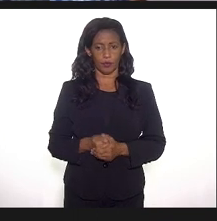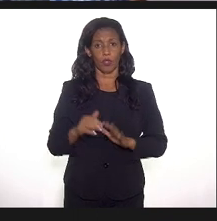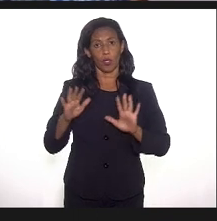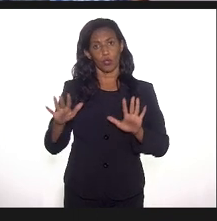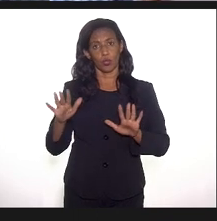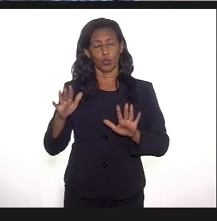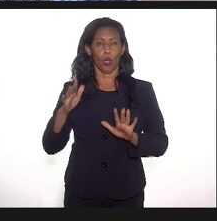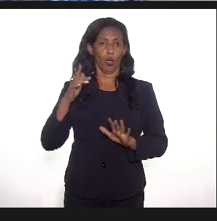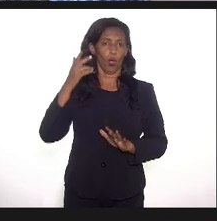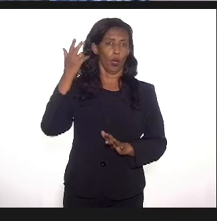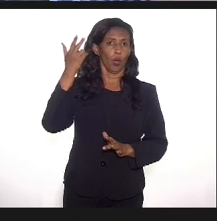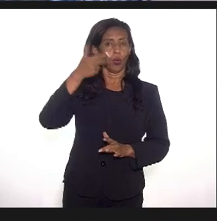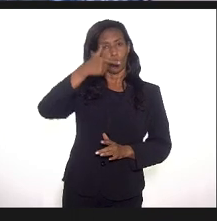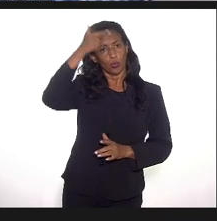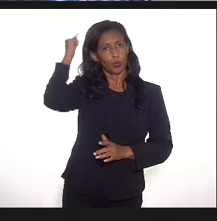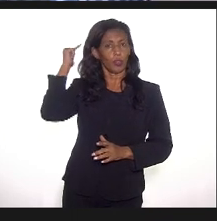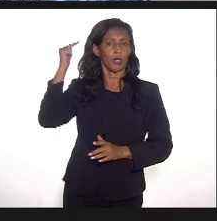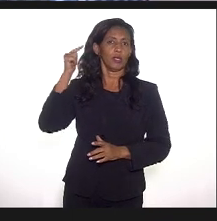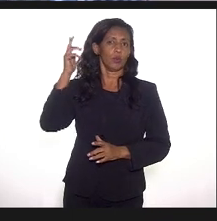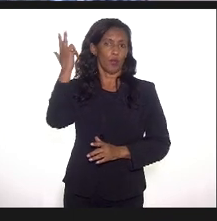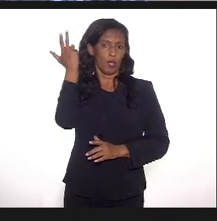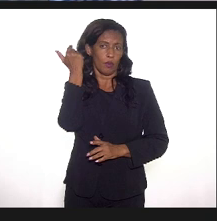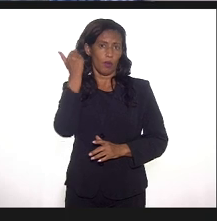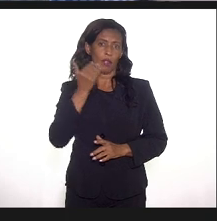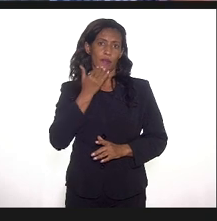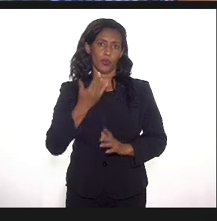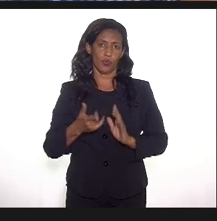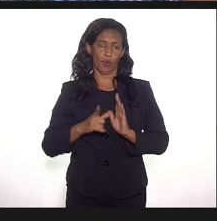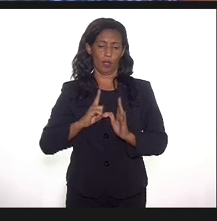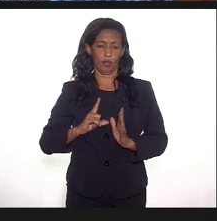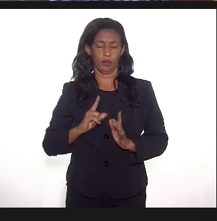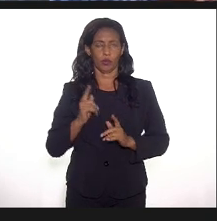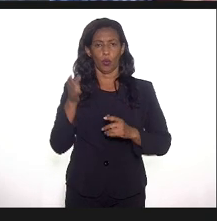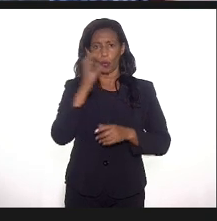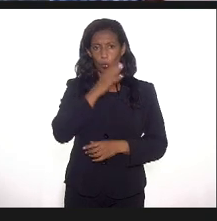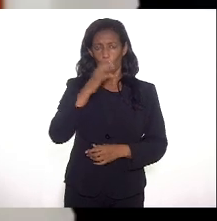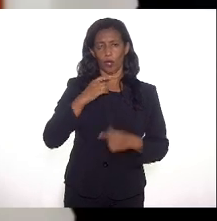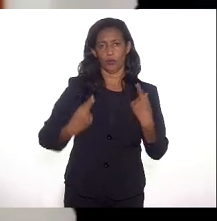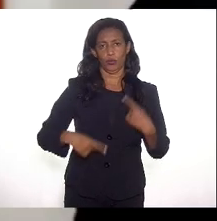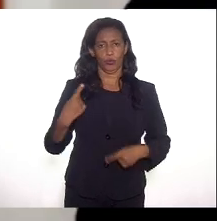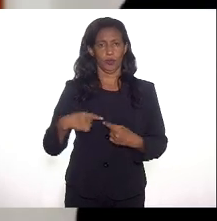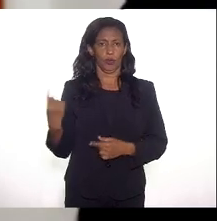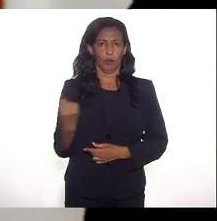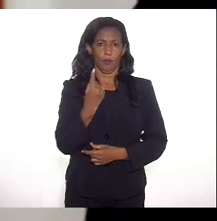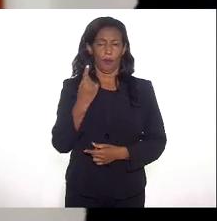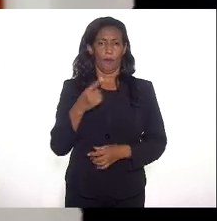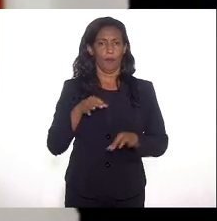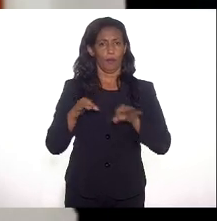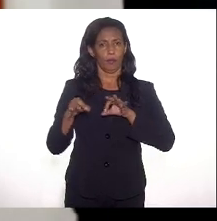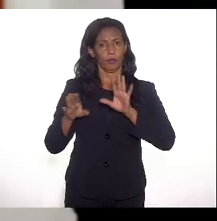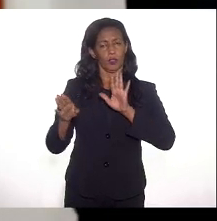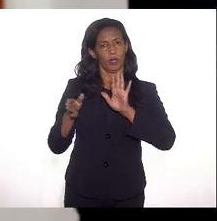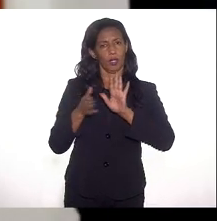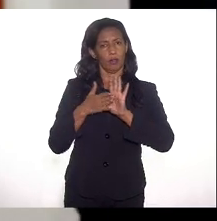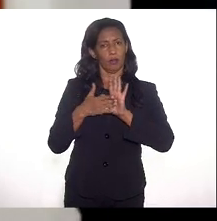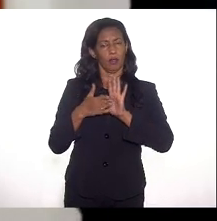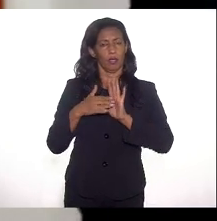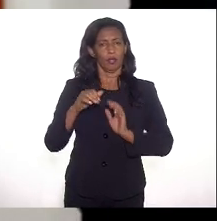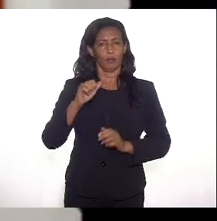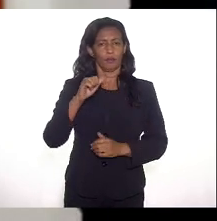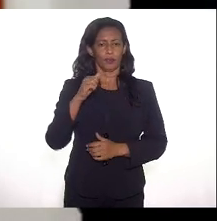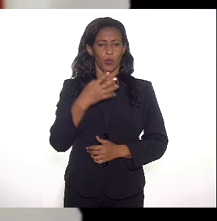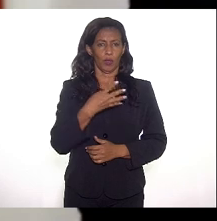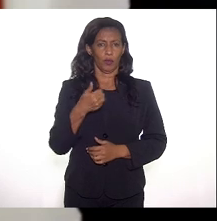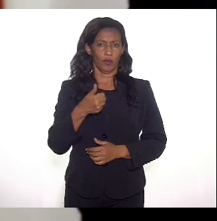que tinham pedido antes. Então, em regime de urgência, em discussão única, projeto de lei 417721,